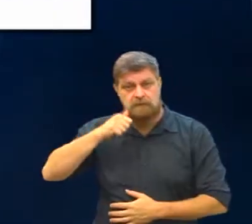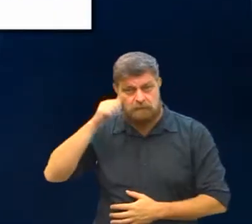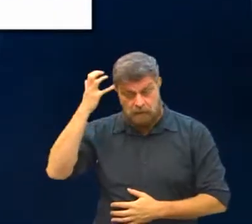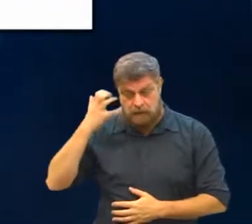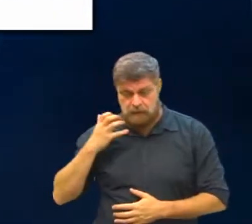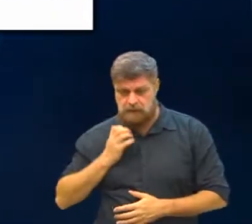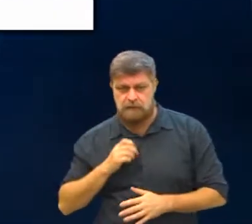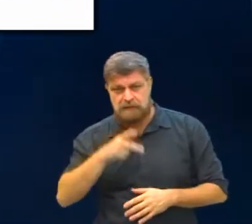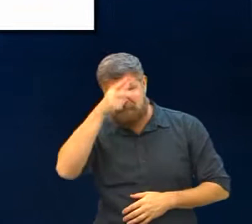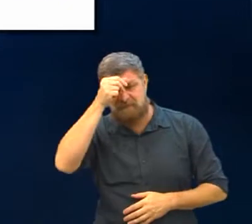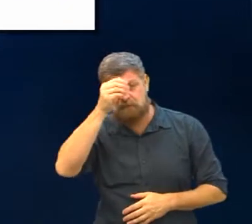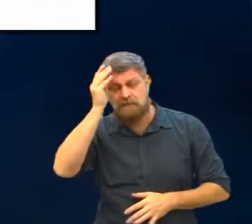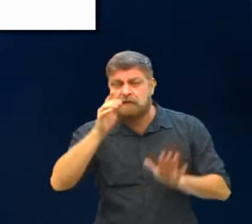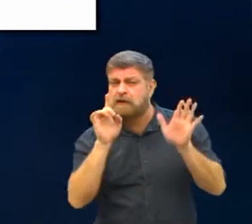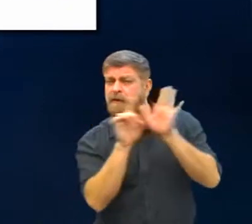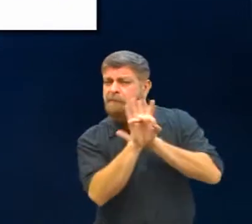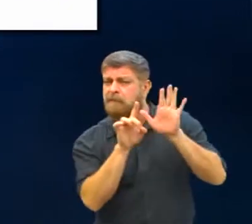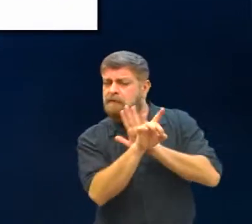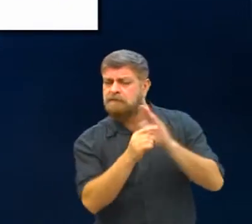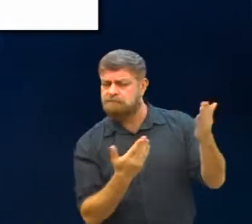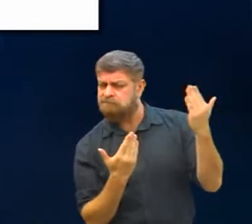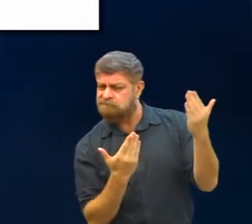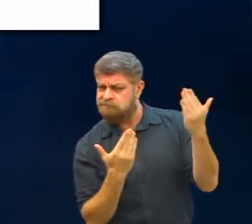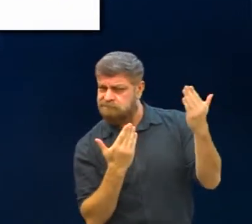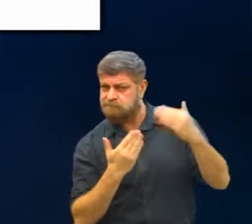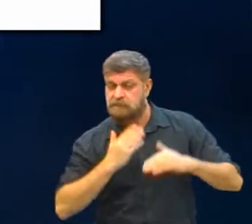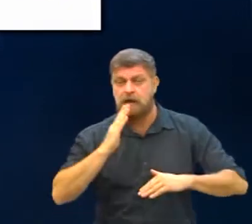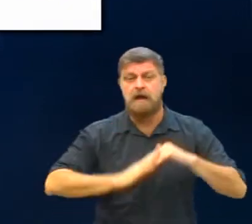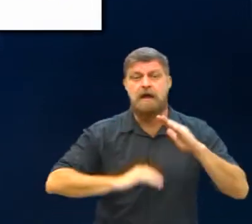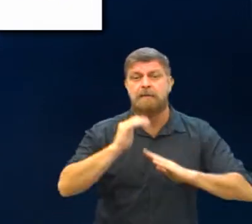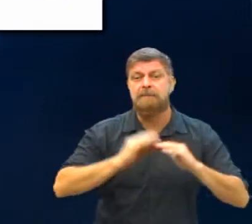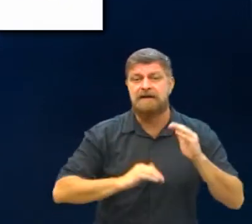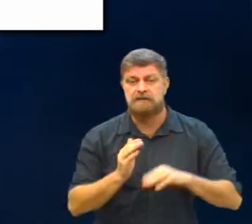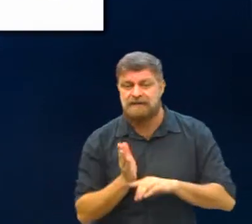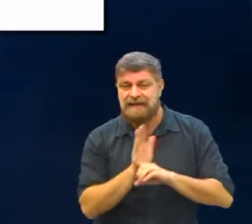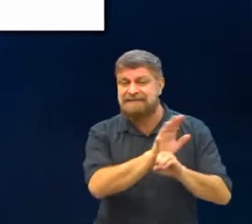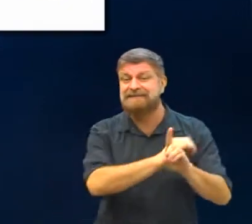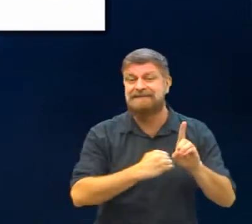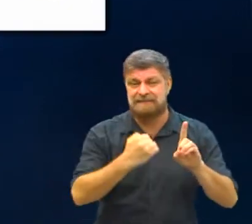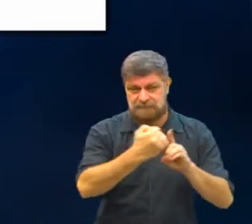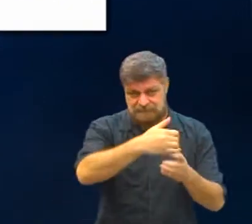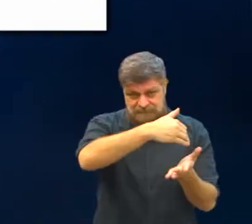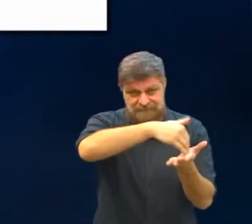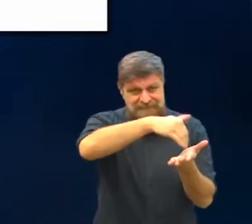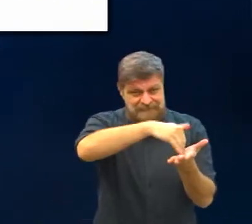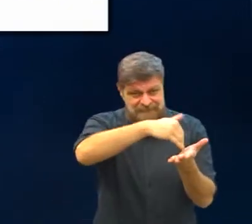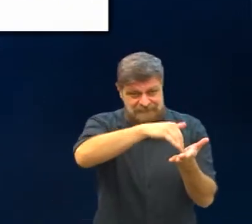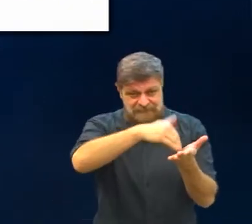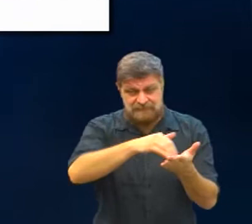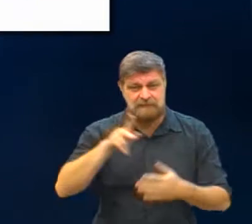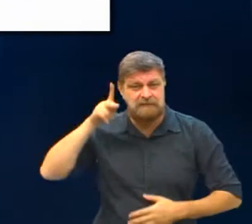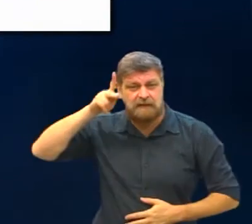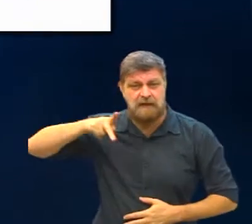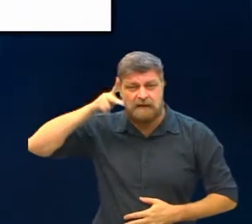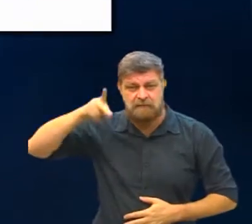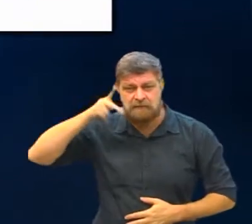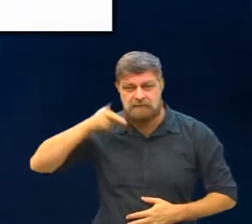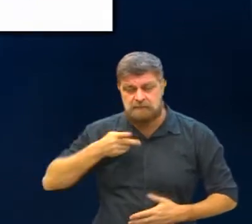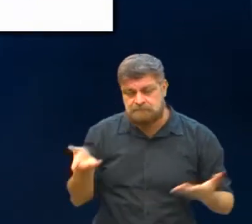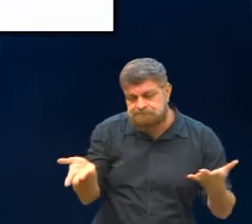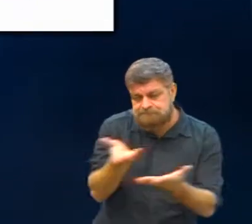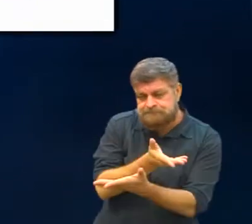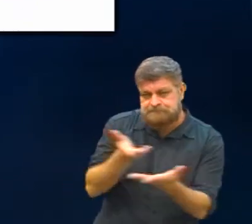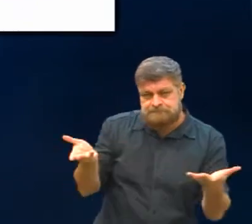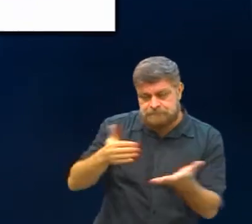Guida Calisto questiona a Prefeitura de Campinas sobre ações da Secretaria da Assistência Social em relação às